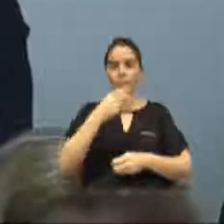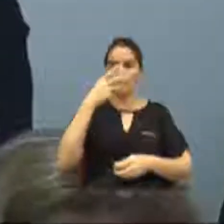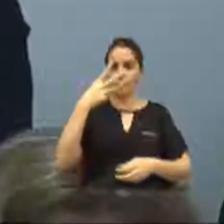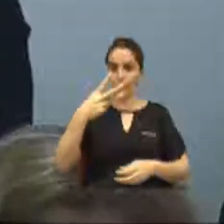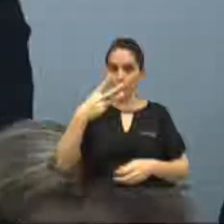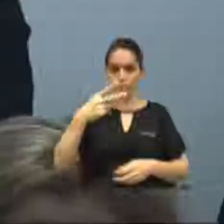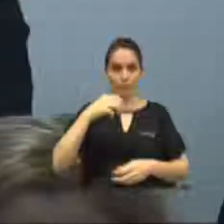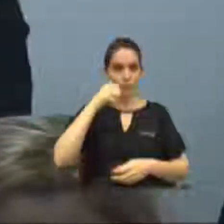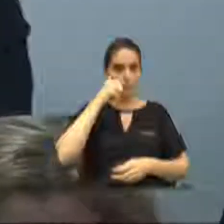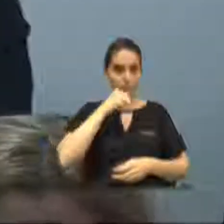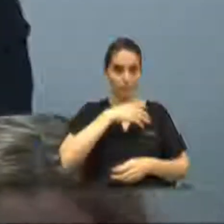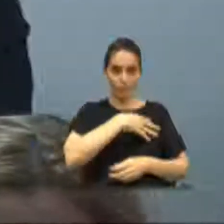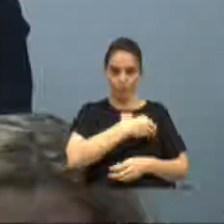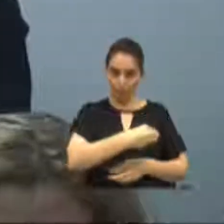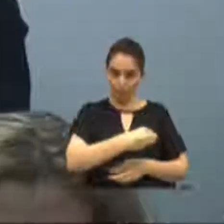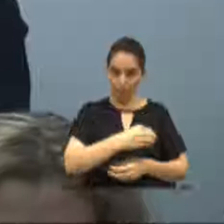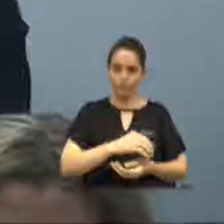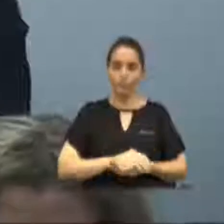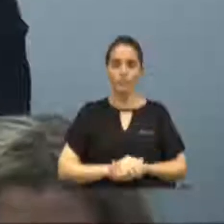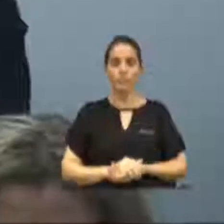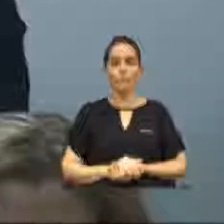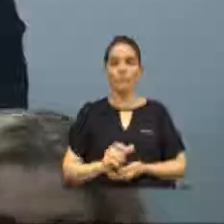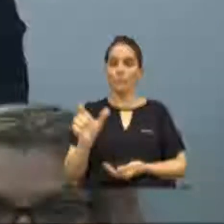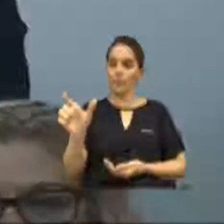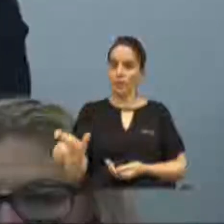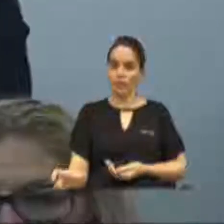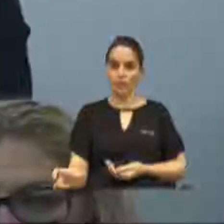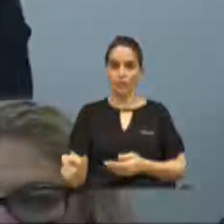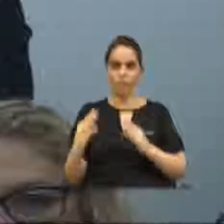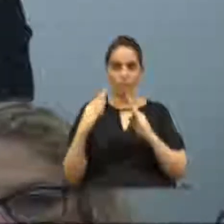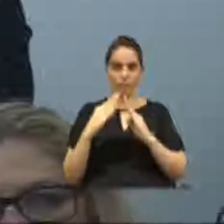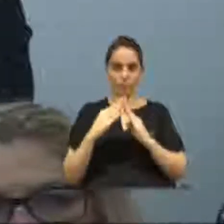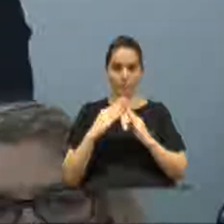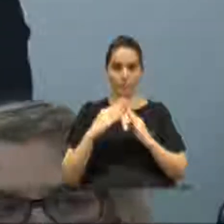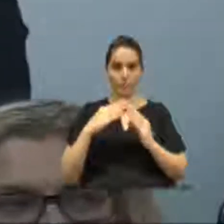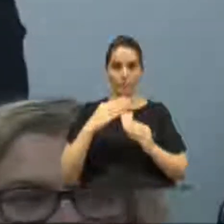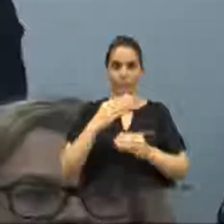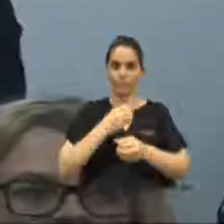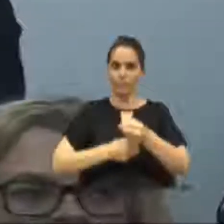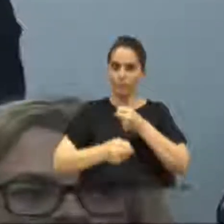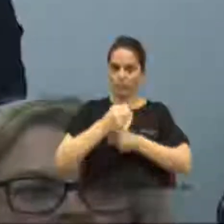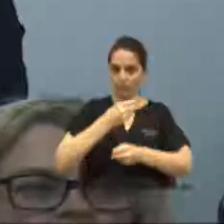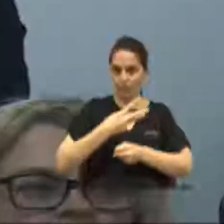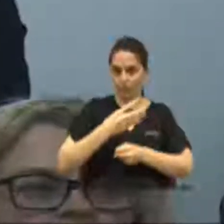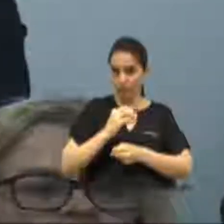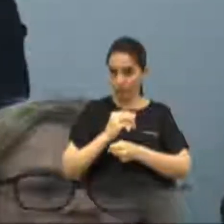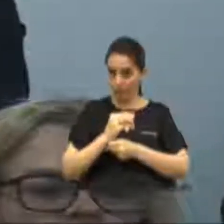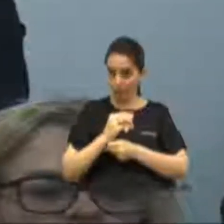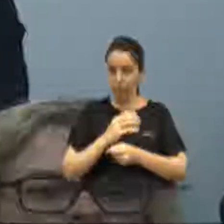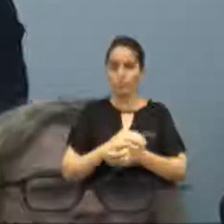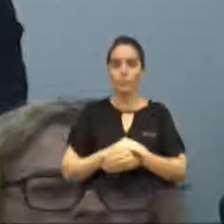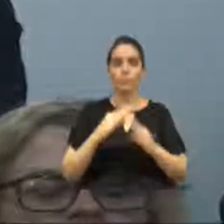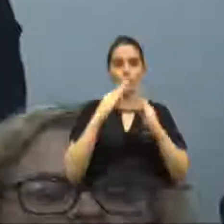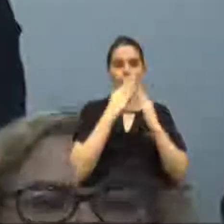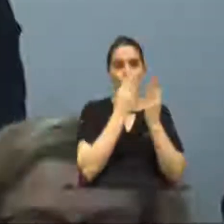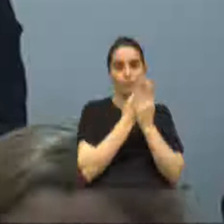e Isabela. Adriana Cristina de Campos reside há mais de 30 anos na cidade de Limeira. Estudou no Colégio São José,